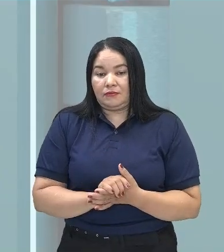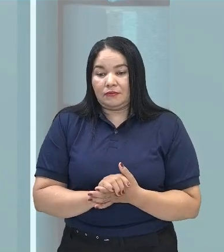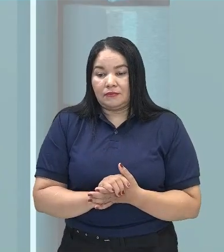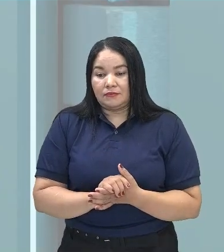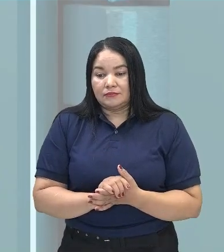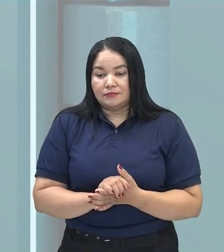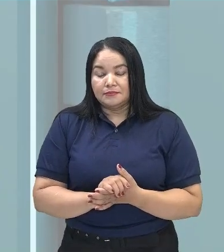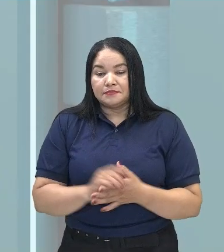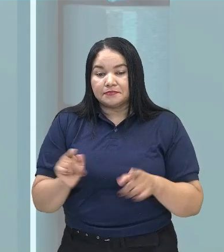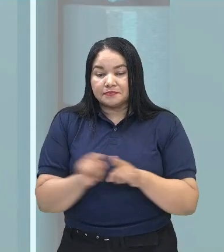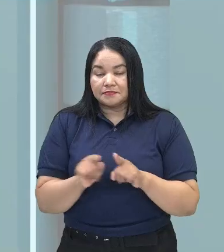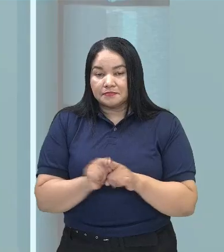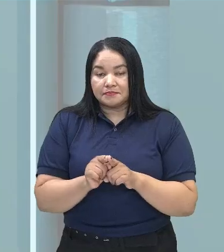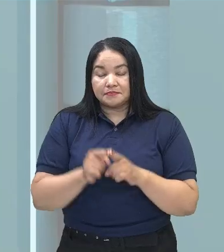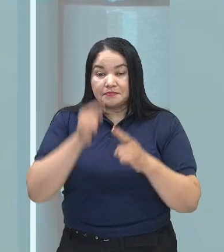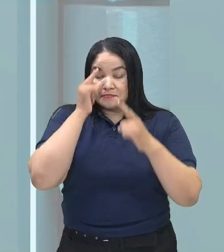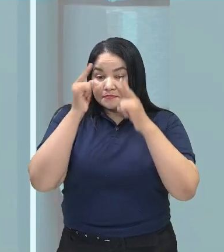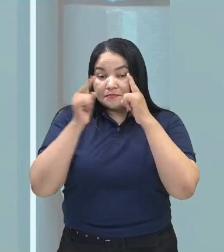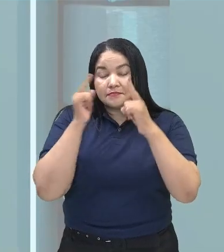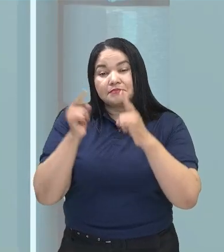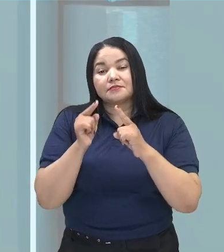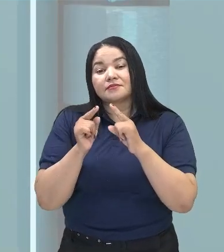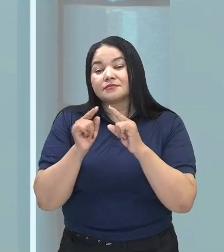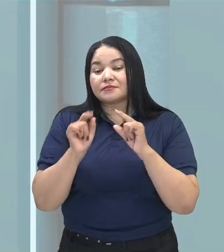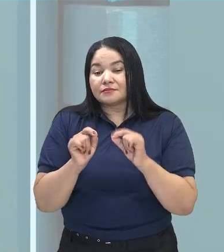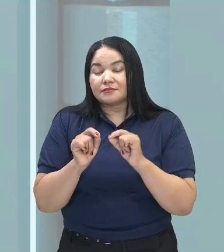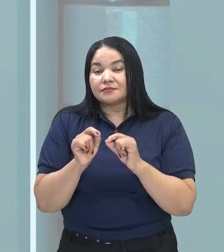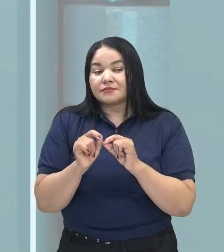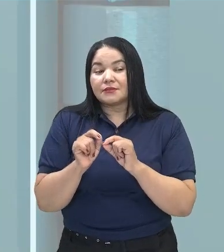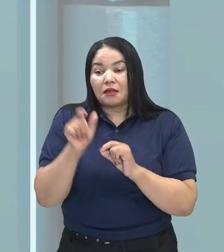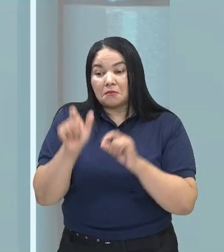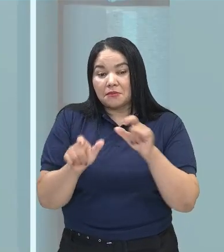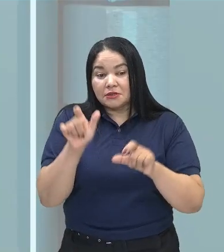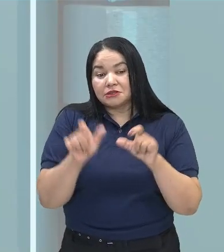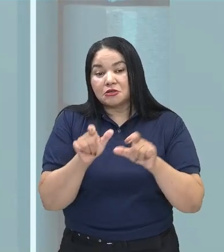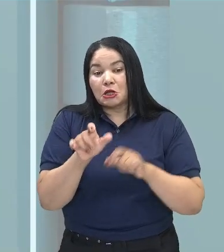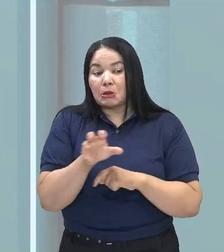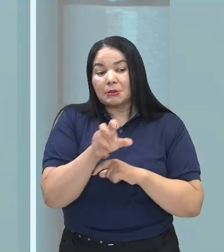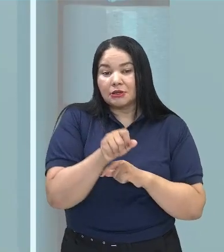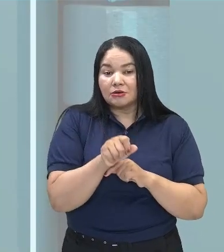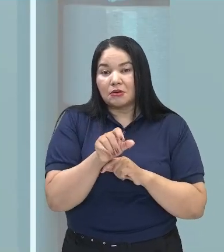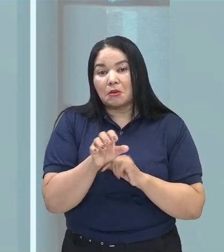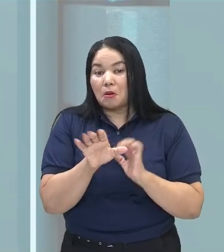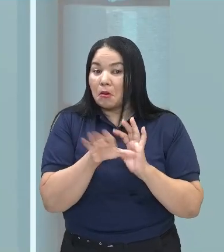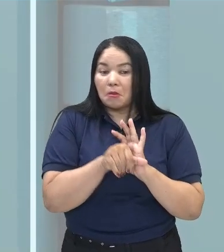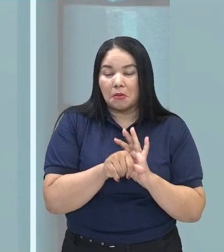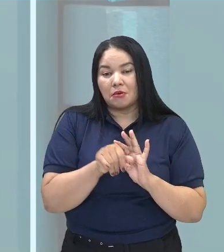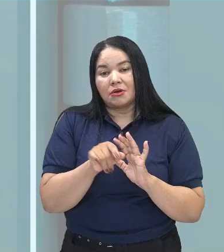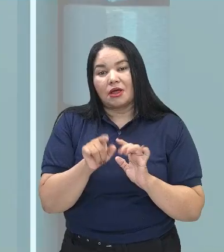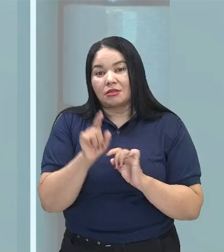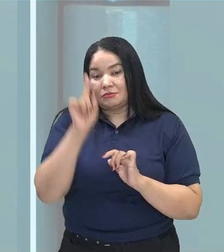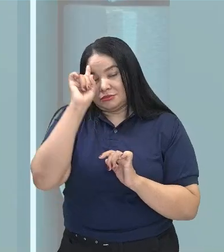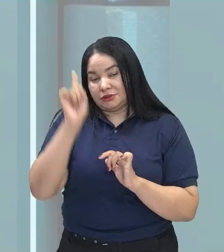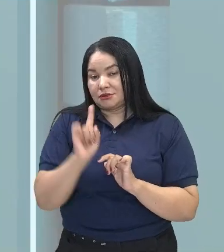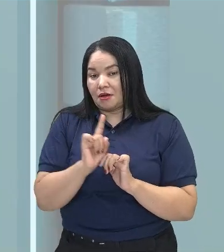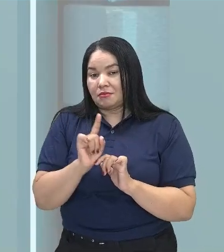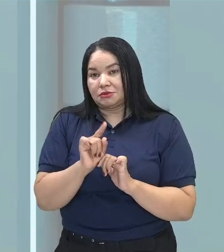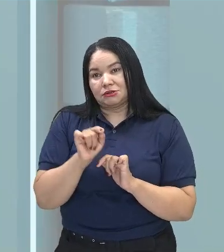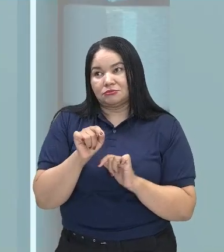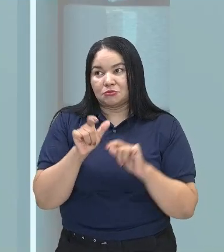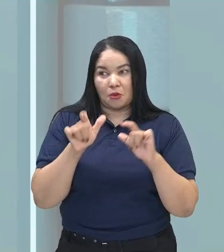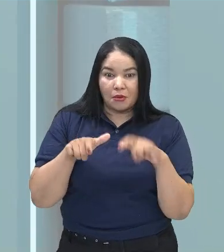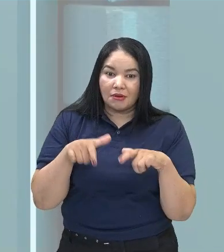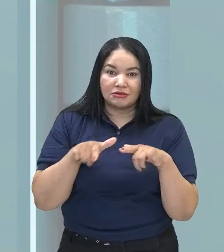tem ideia, né, do que foi, de quem roubou a situação, principalmente em ambientes de